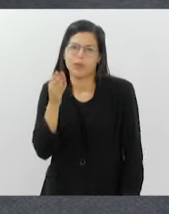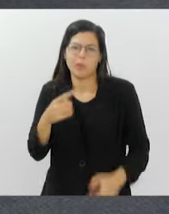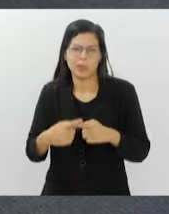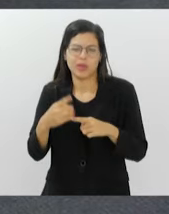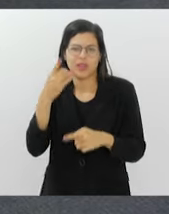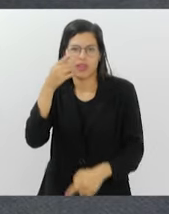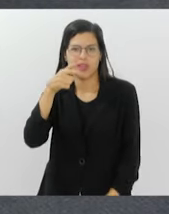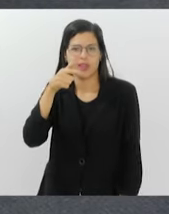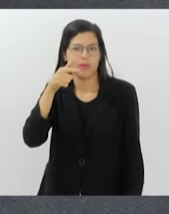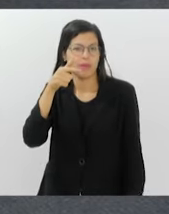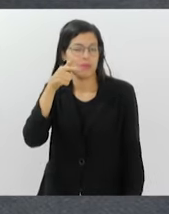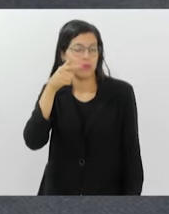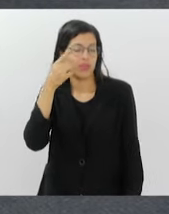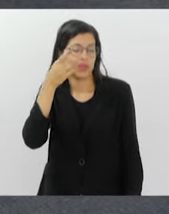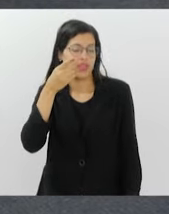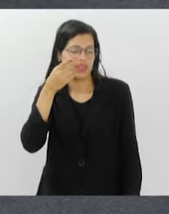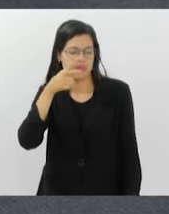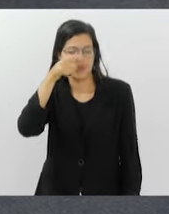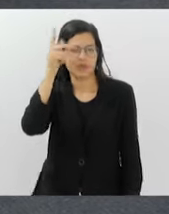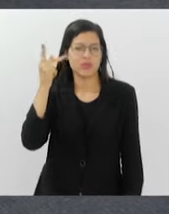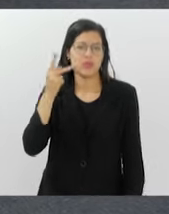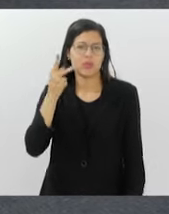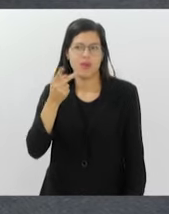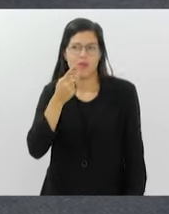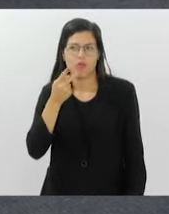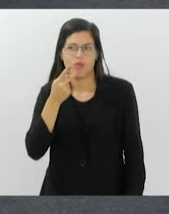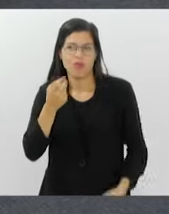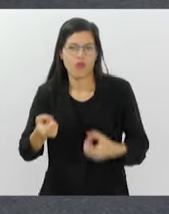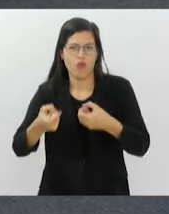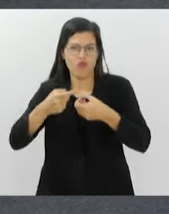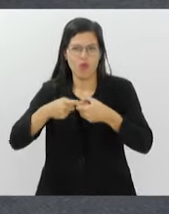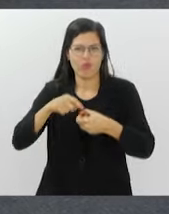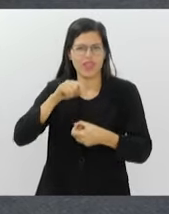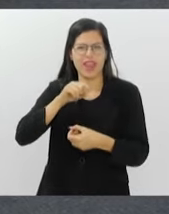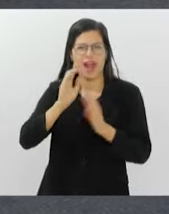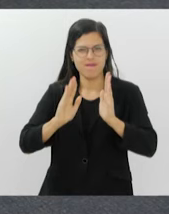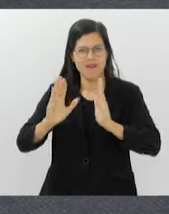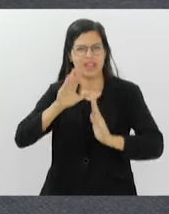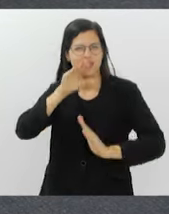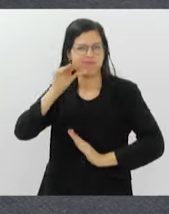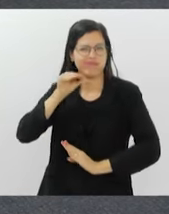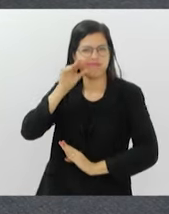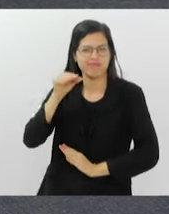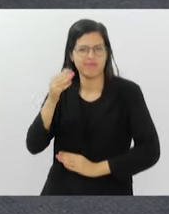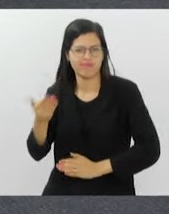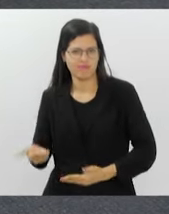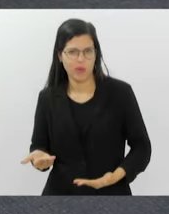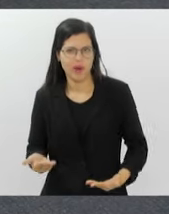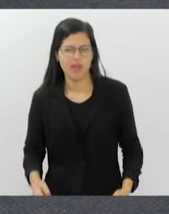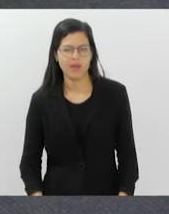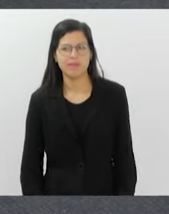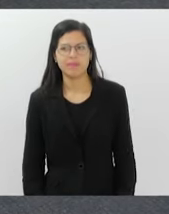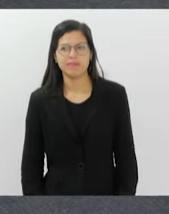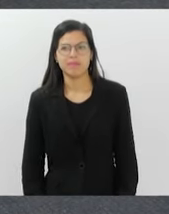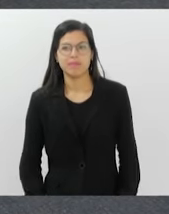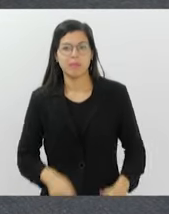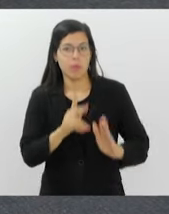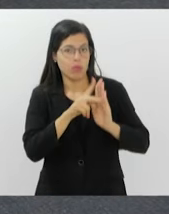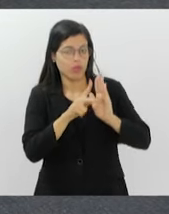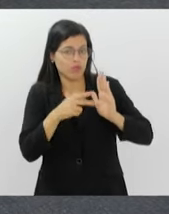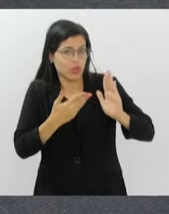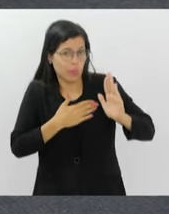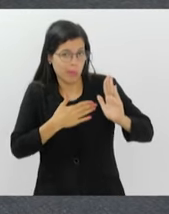voltado a fase oral ainda mais um projeto de minha autoria é primeiro